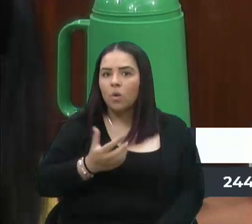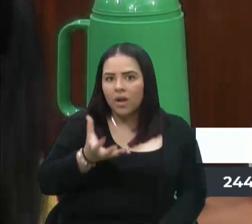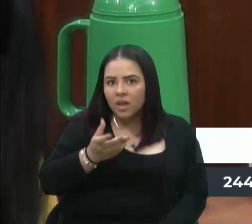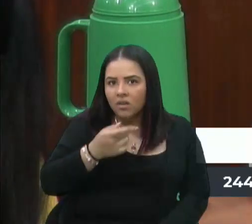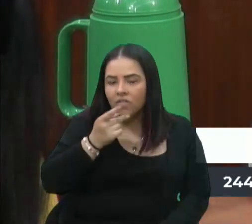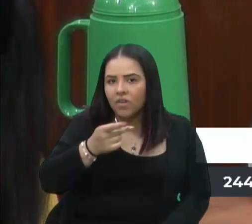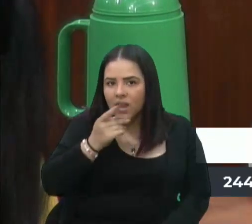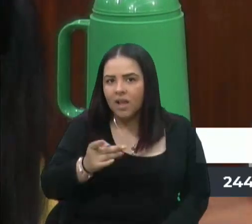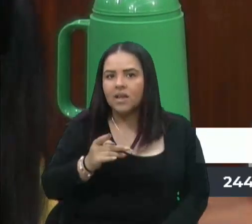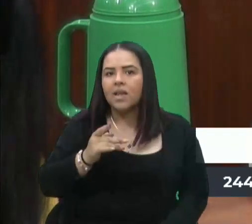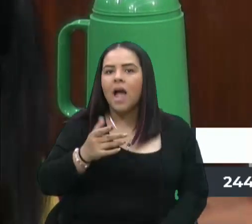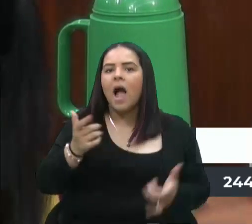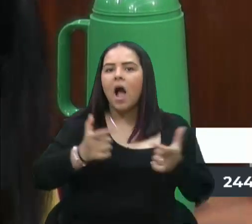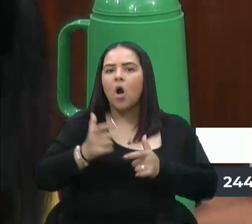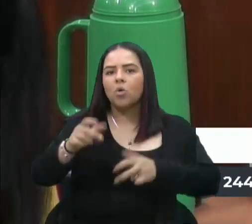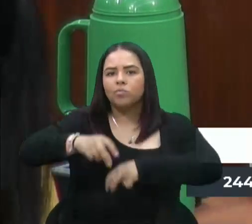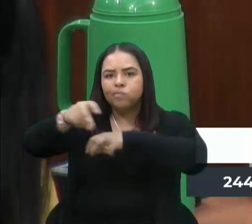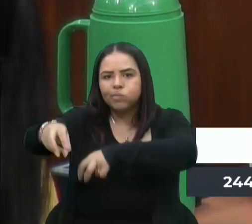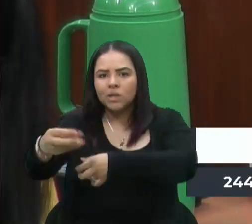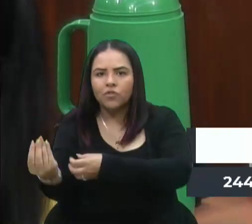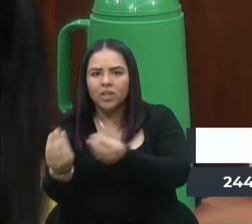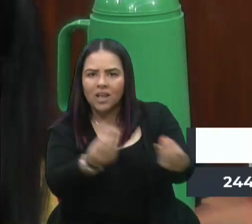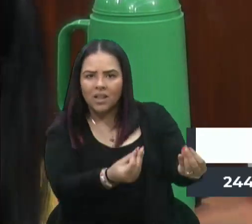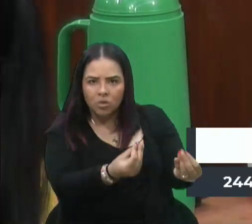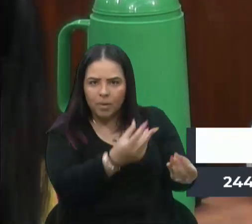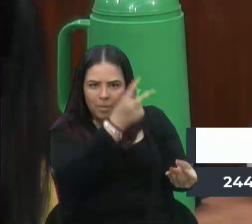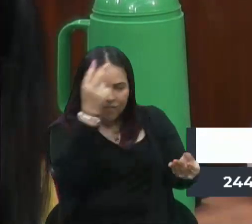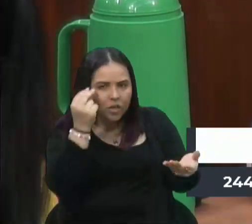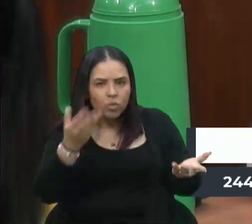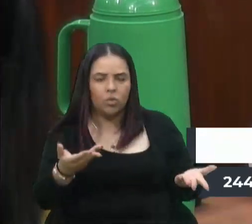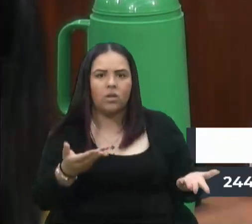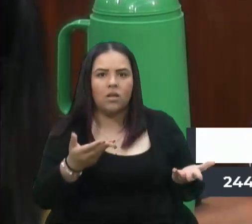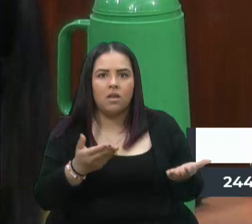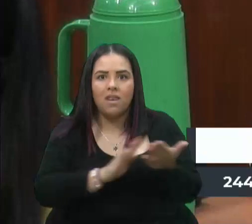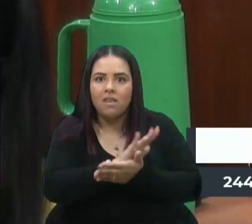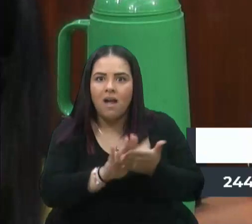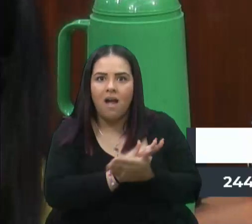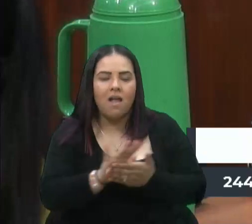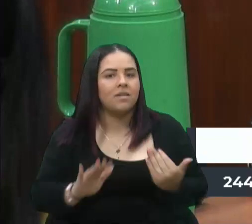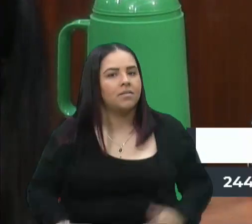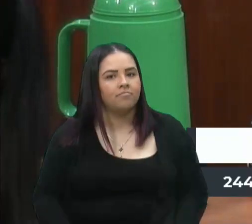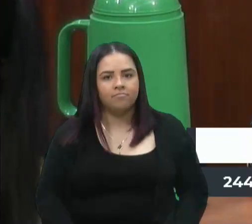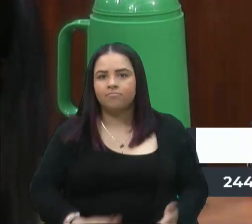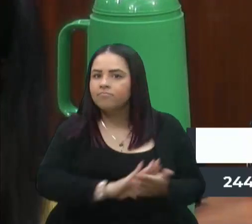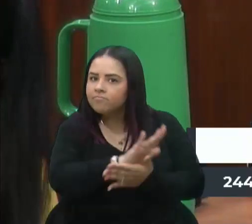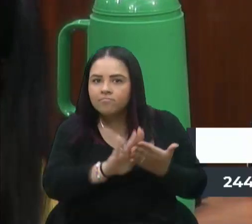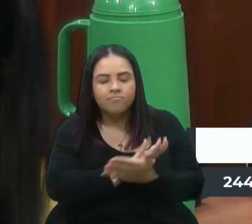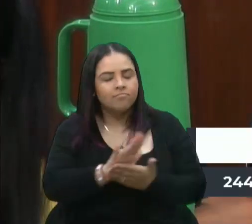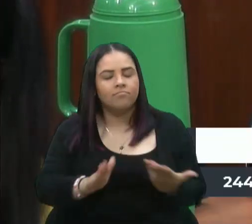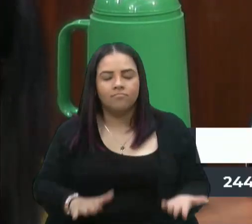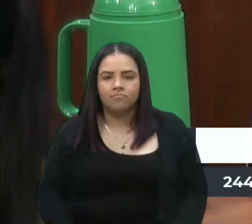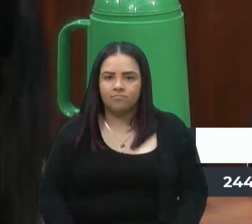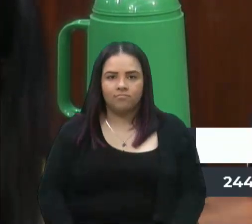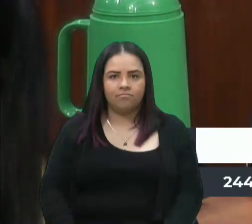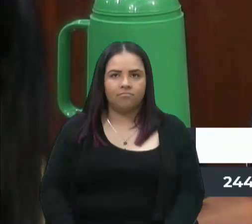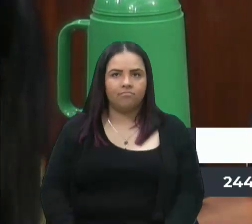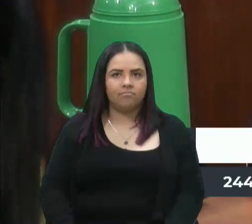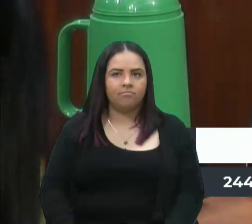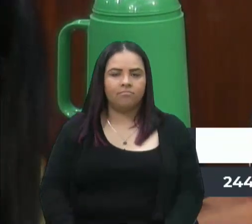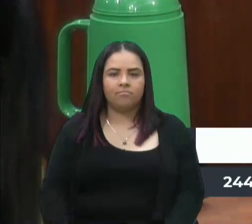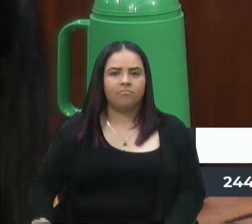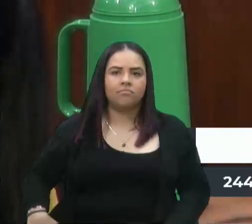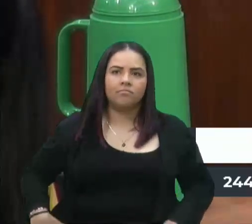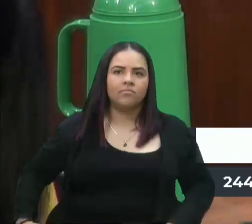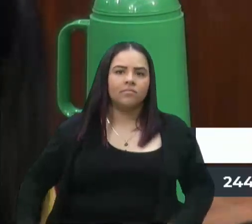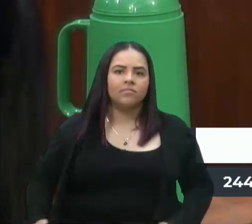de Colônia que foi doada para a prefeitura. Nenhuma, senhores e senhoras. Então não sairia nada